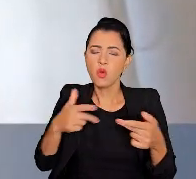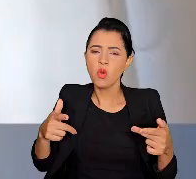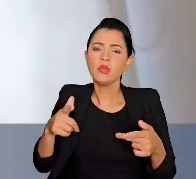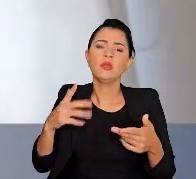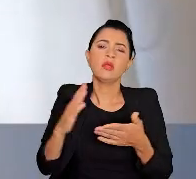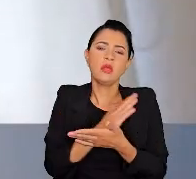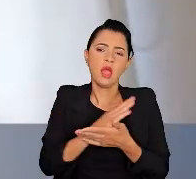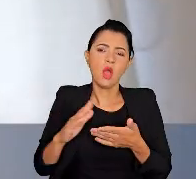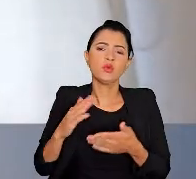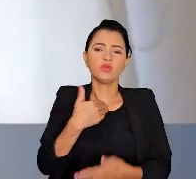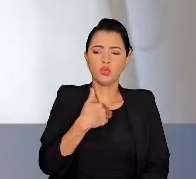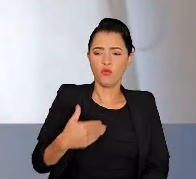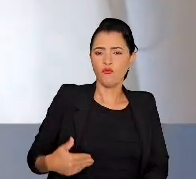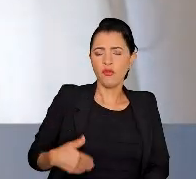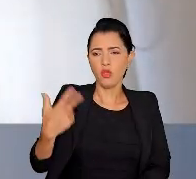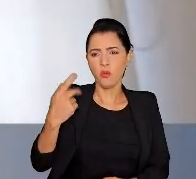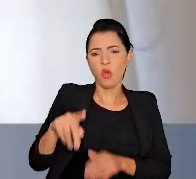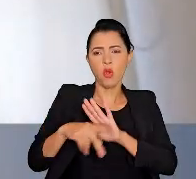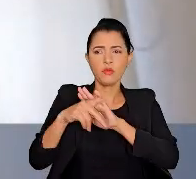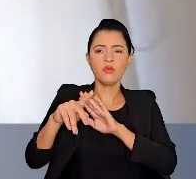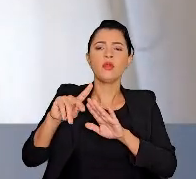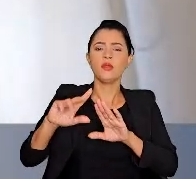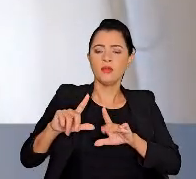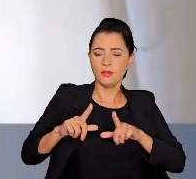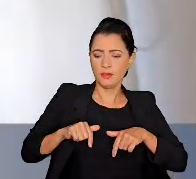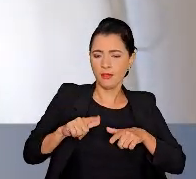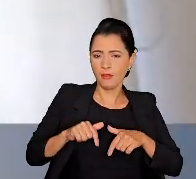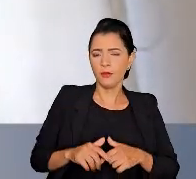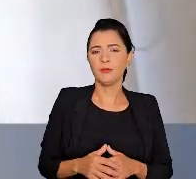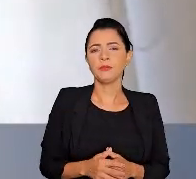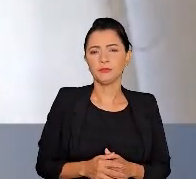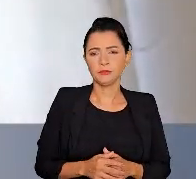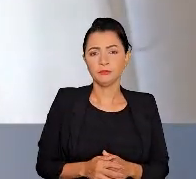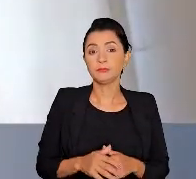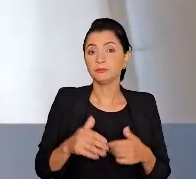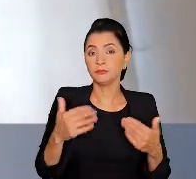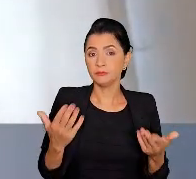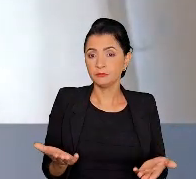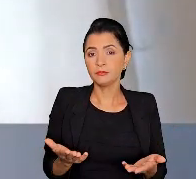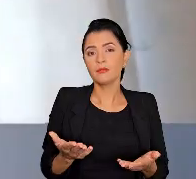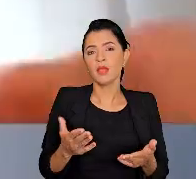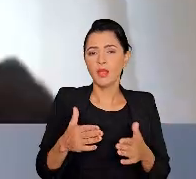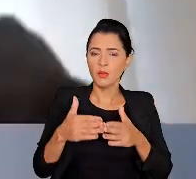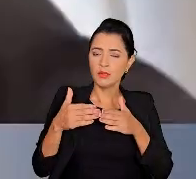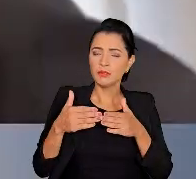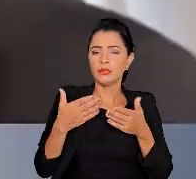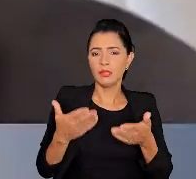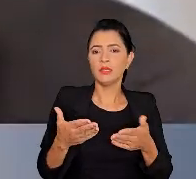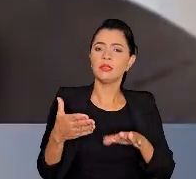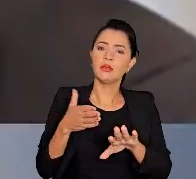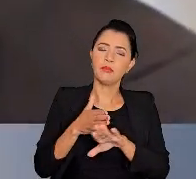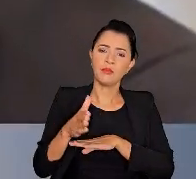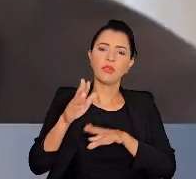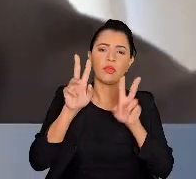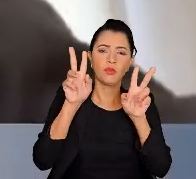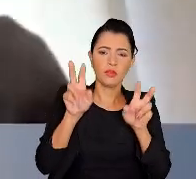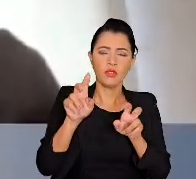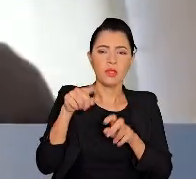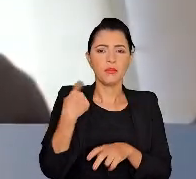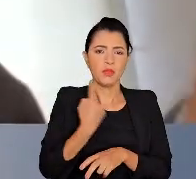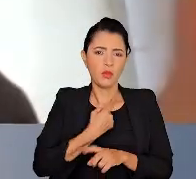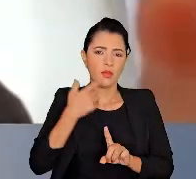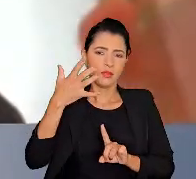determinados governos de Israel. E aí, peço licença já para entrar no tema da nossa